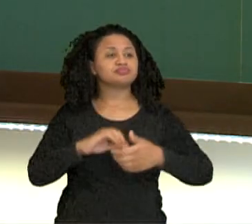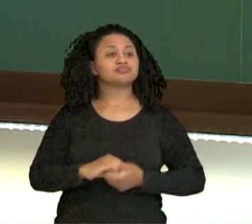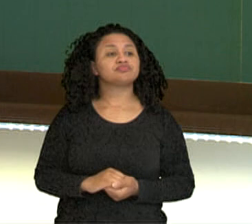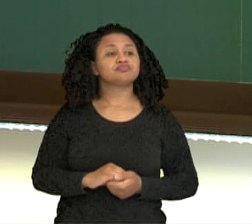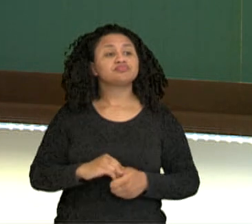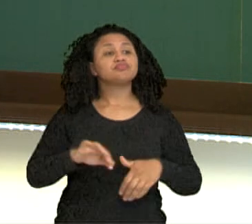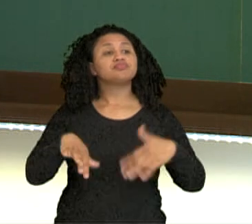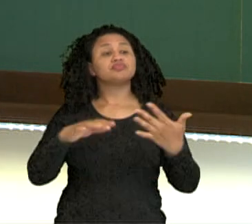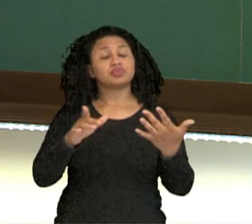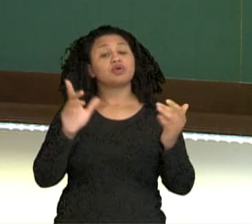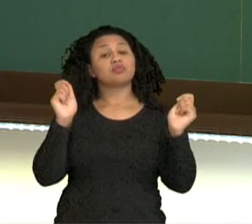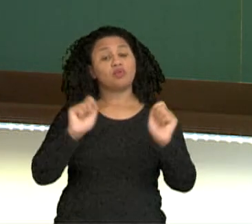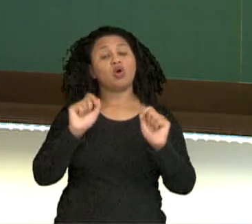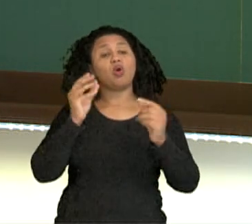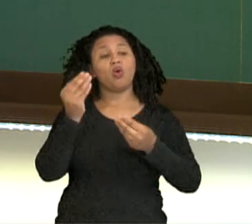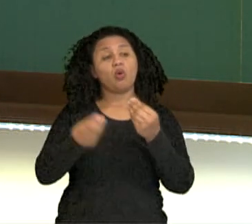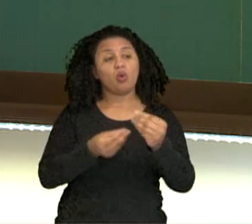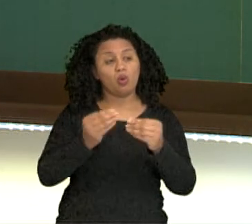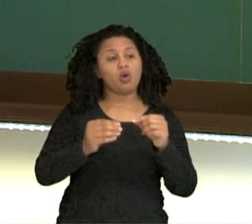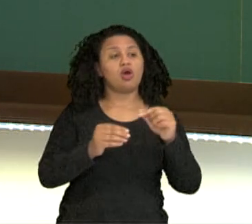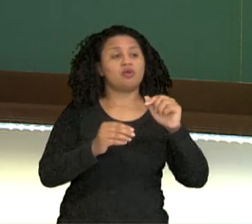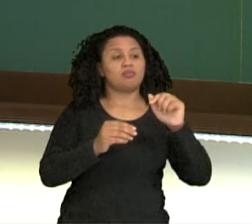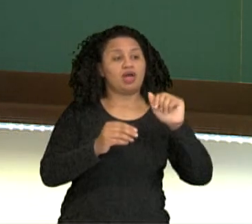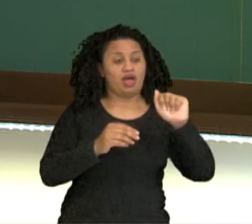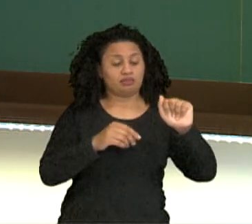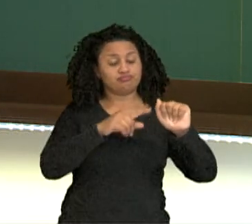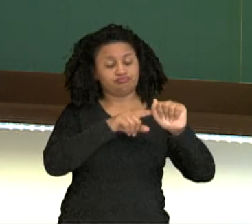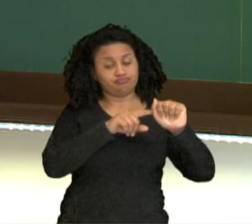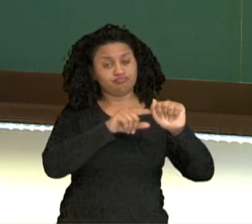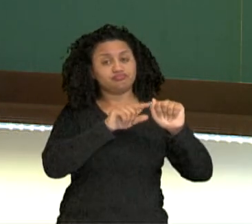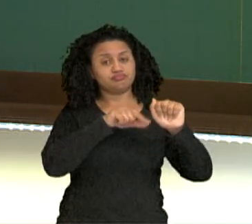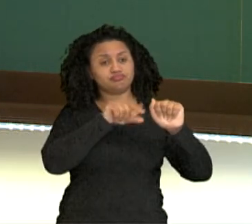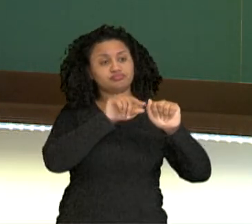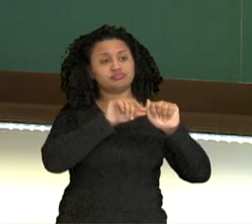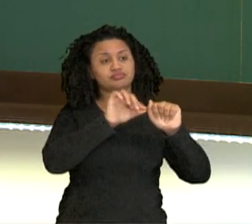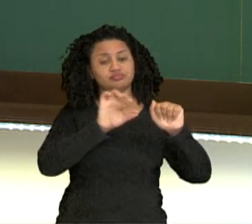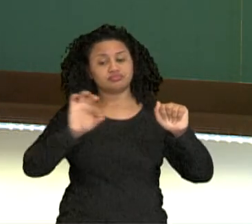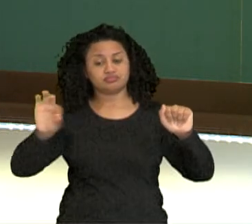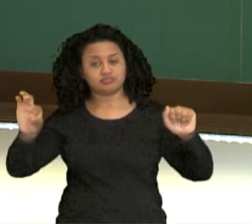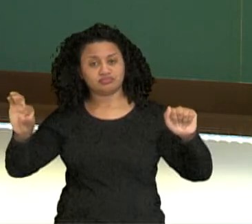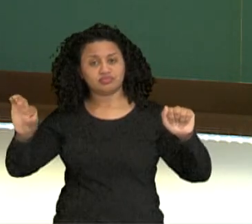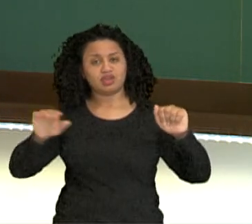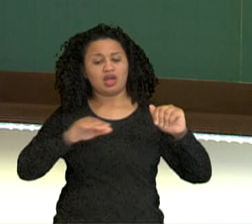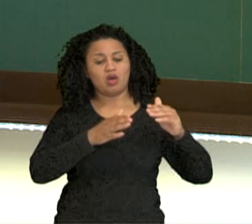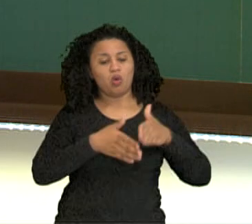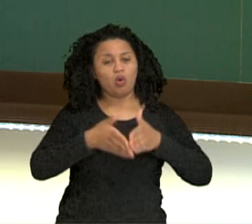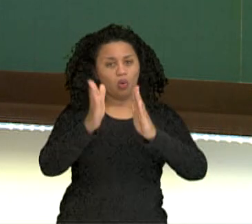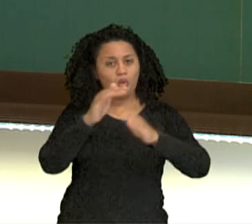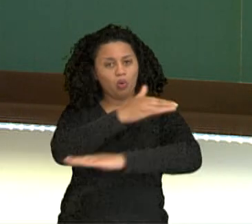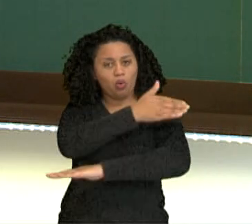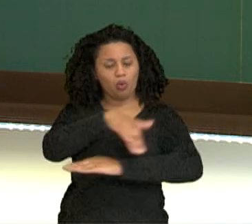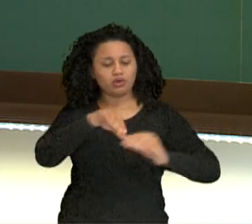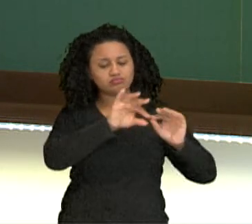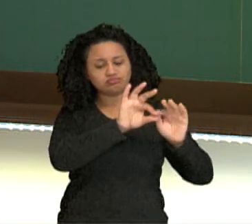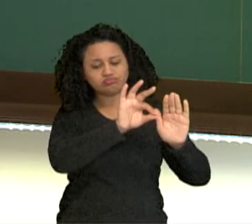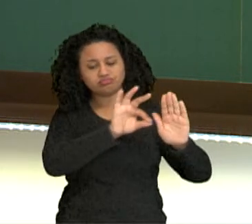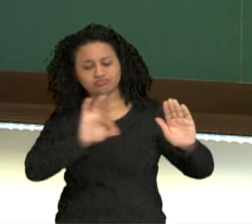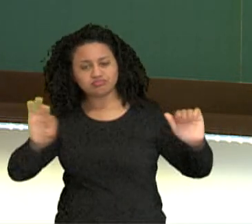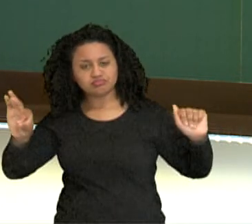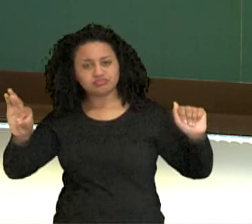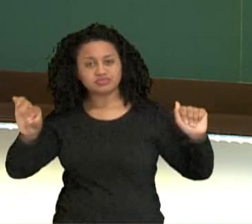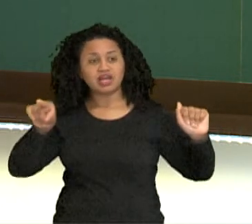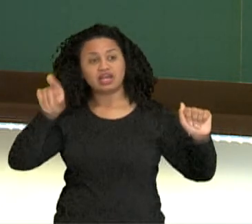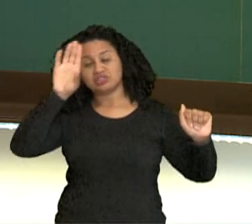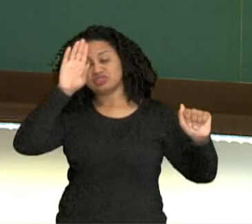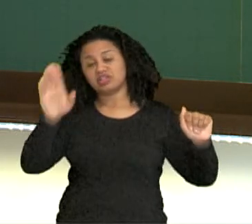ó. Ele pode sair do vértice A e ir por essa rua aqui. E ele vai chegar direto lá na